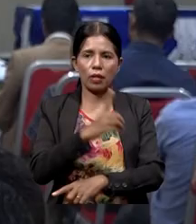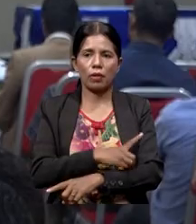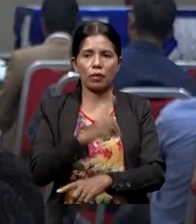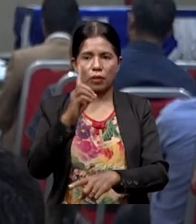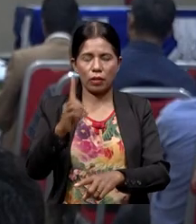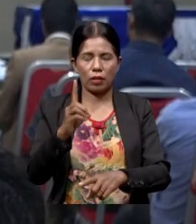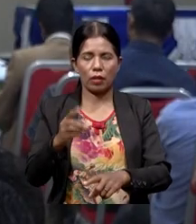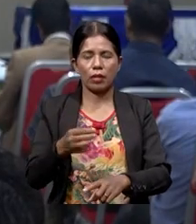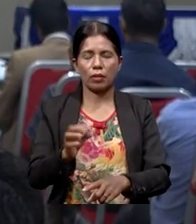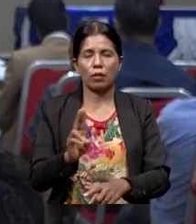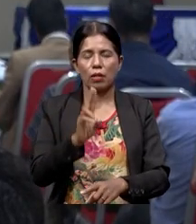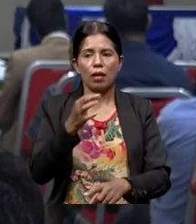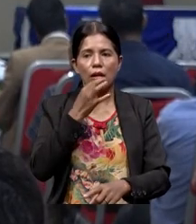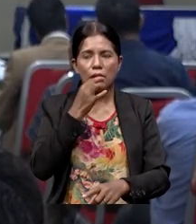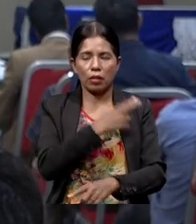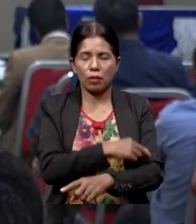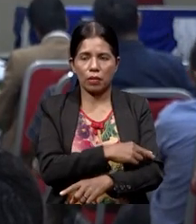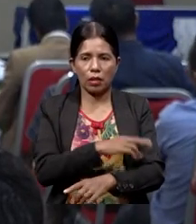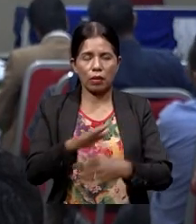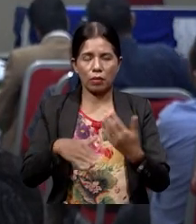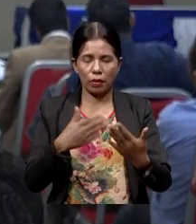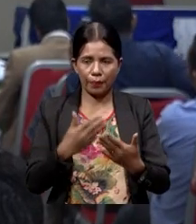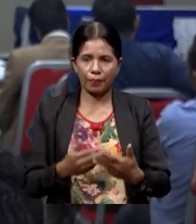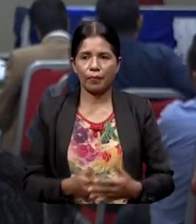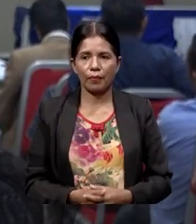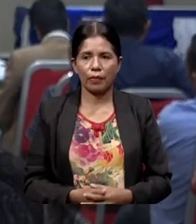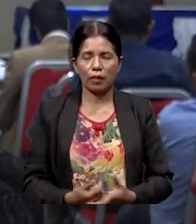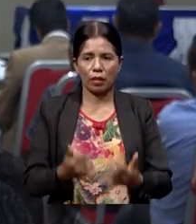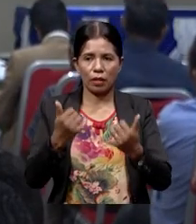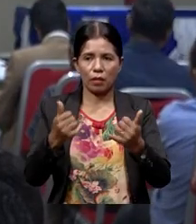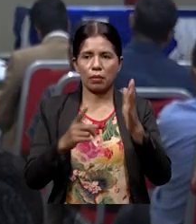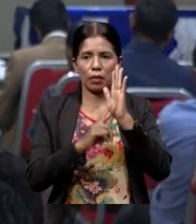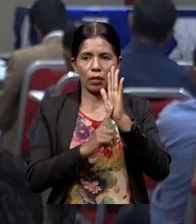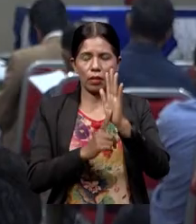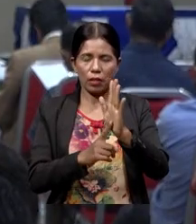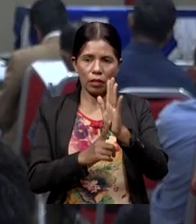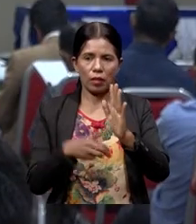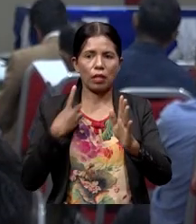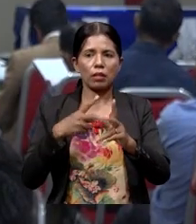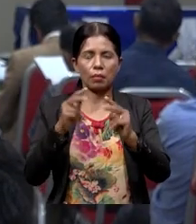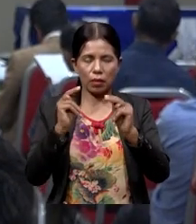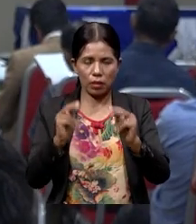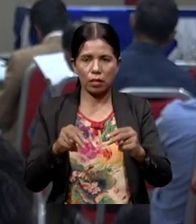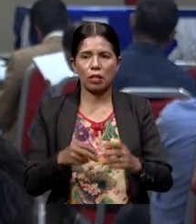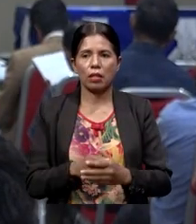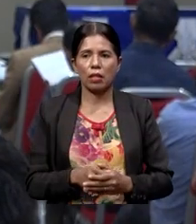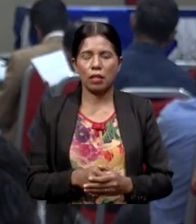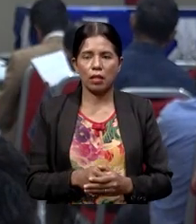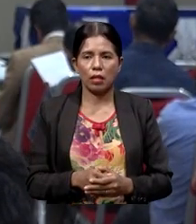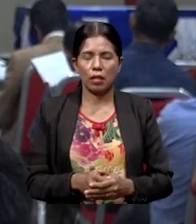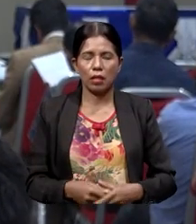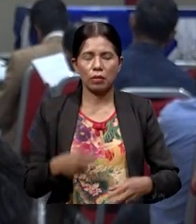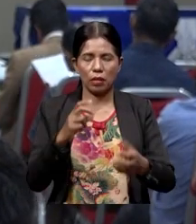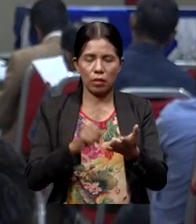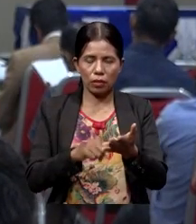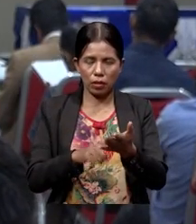mesma que consumir a Ihan e hospitais Sira. Iremos, mas que sai a questão na mesma precisa a tu a considerar a